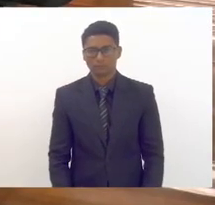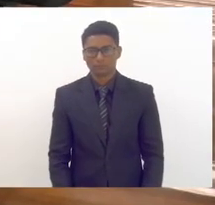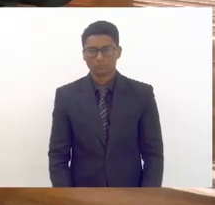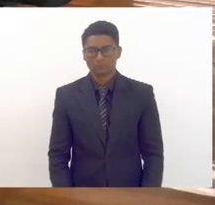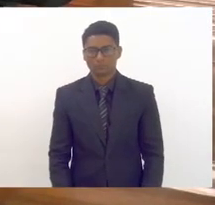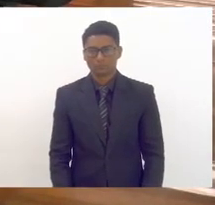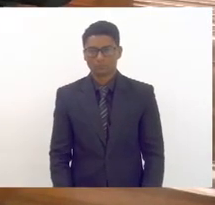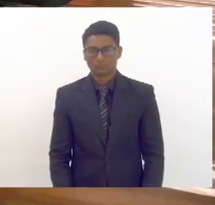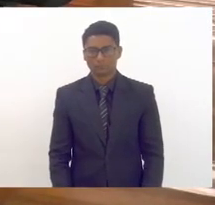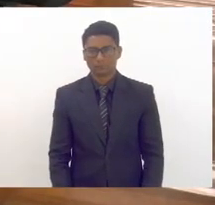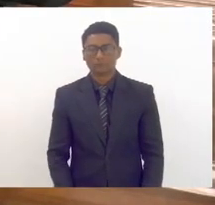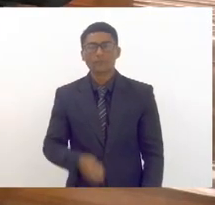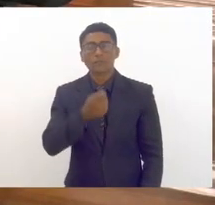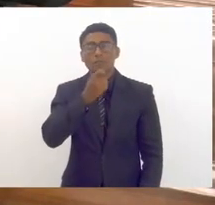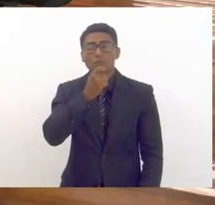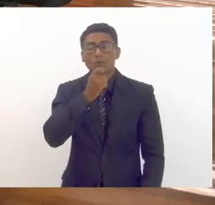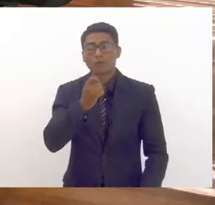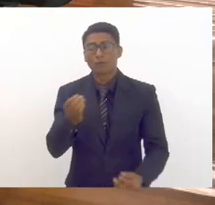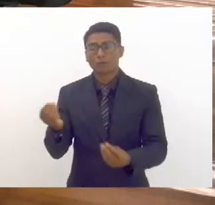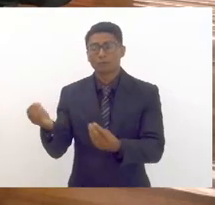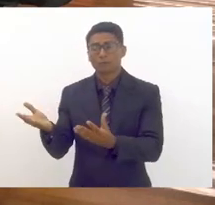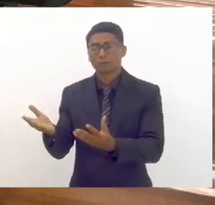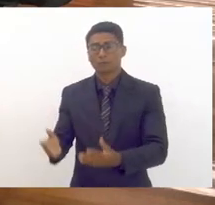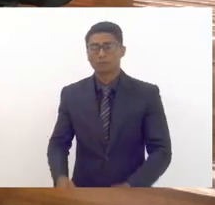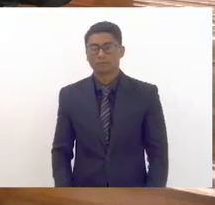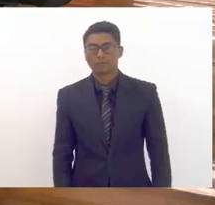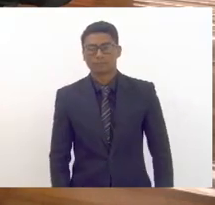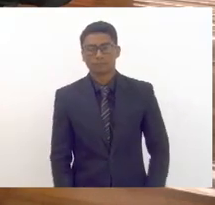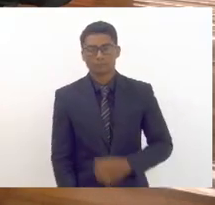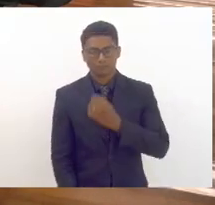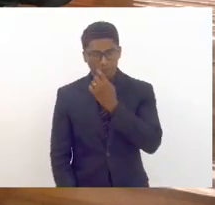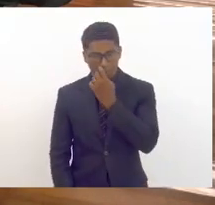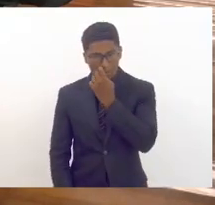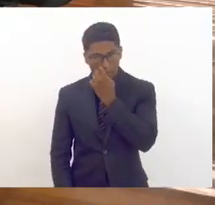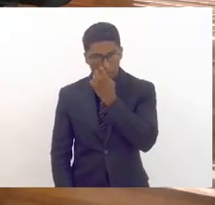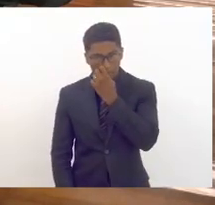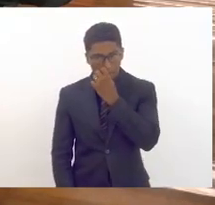É, dá o microfone aqui para ele, por favor.